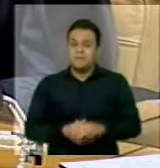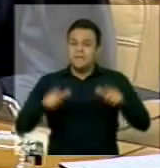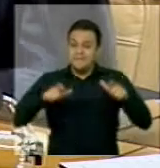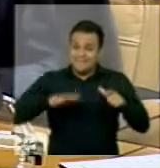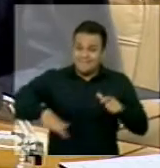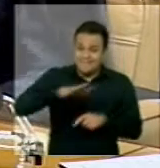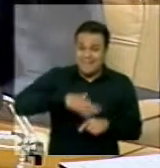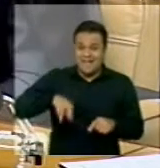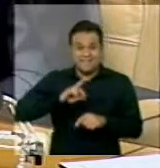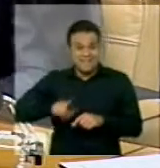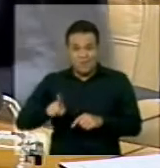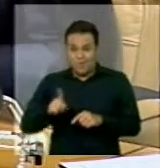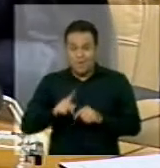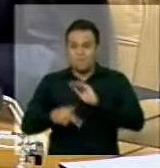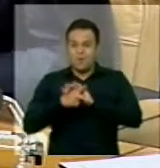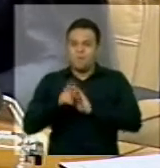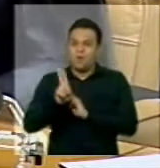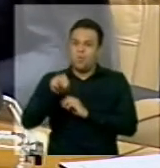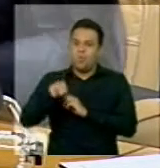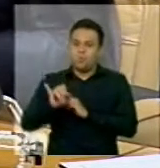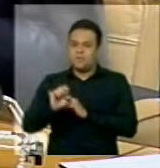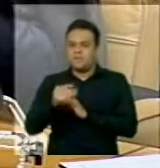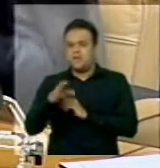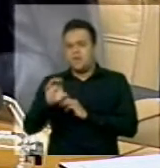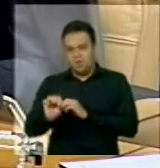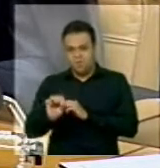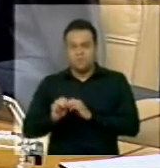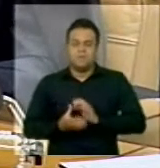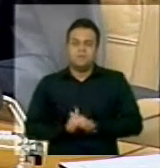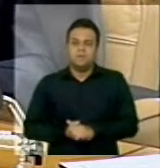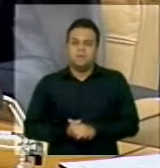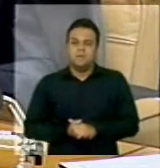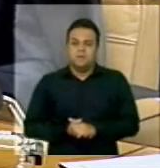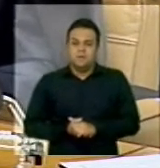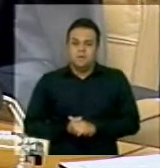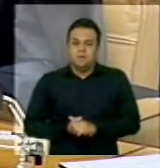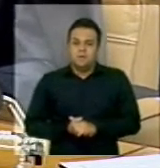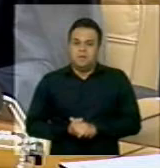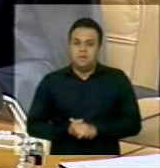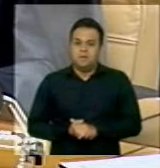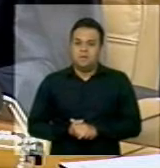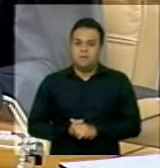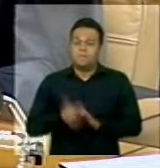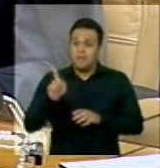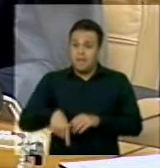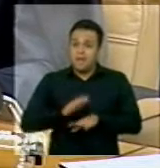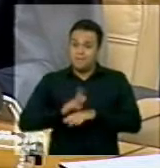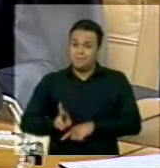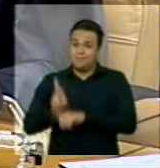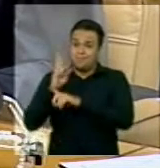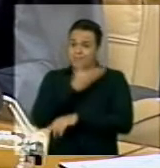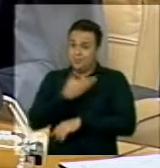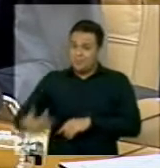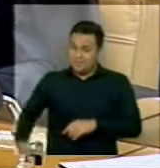União, ou não deveriam sê-las, não fosse, quiçá, a mora do Estado em efetivar